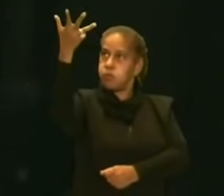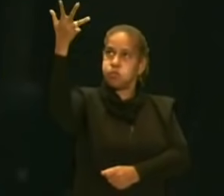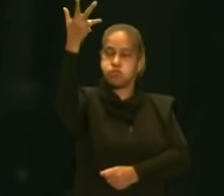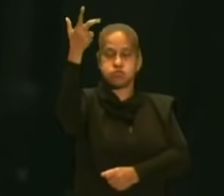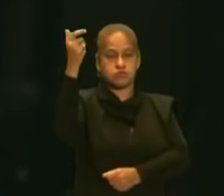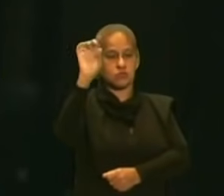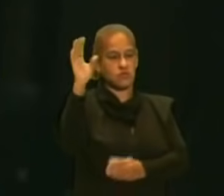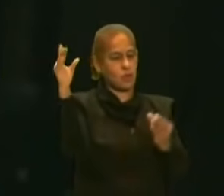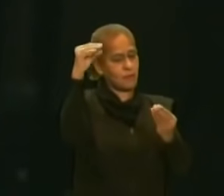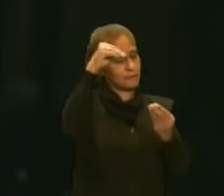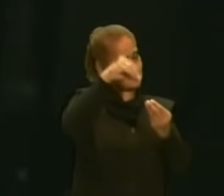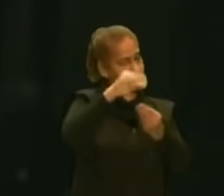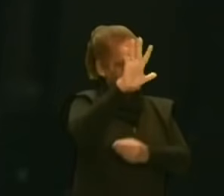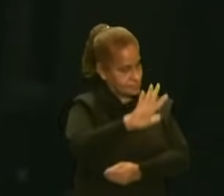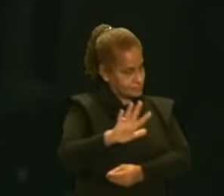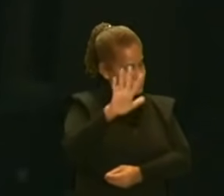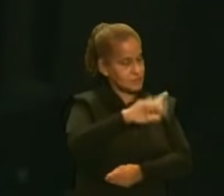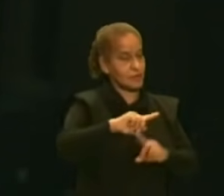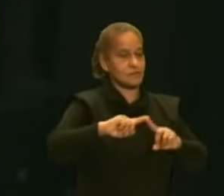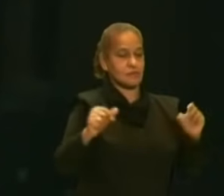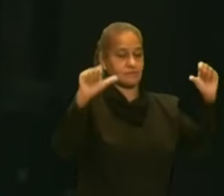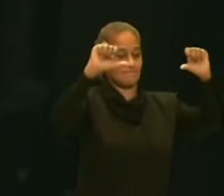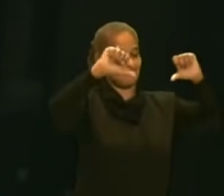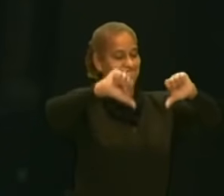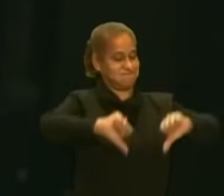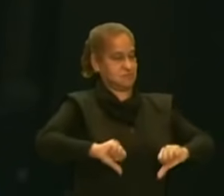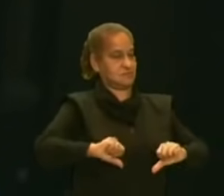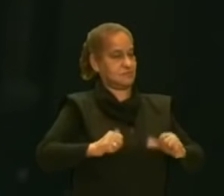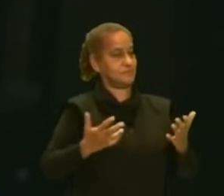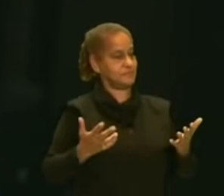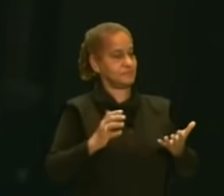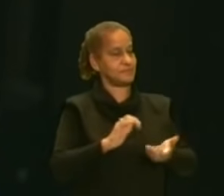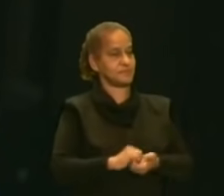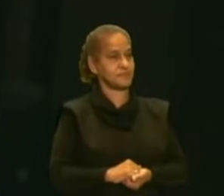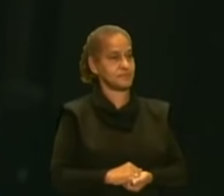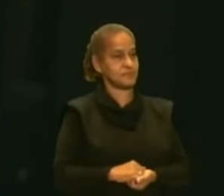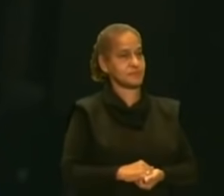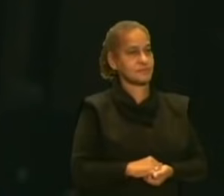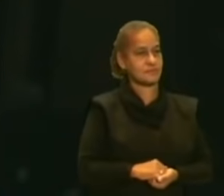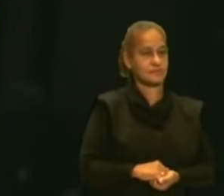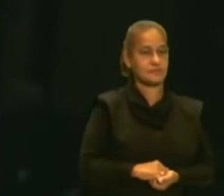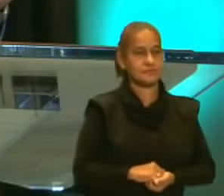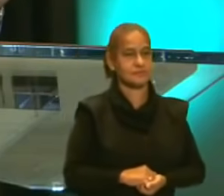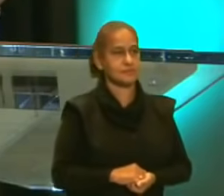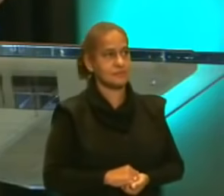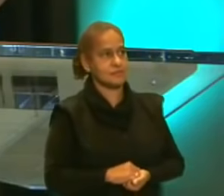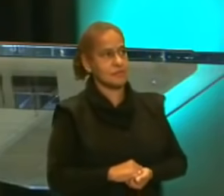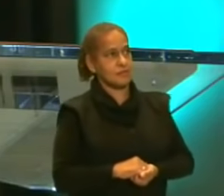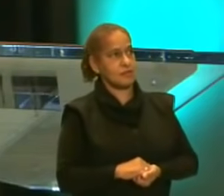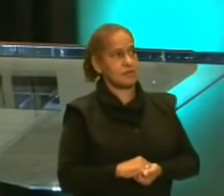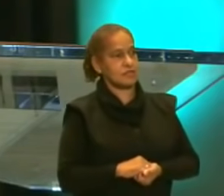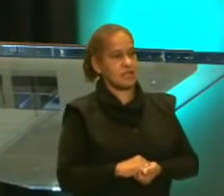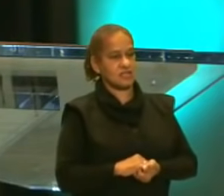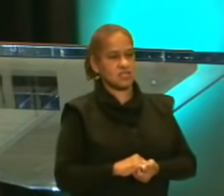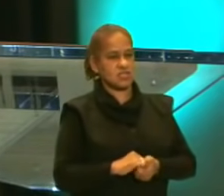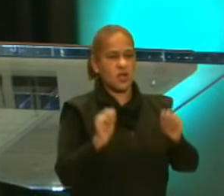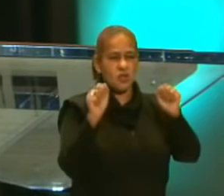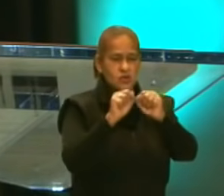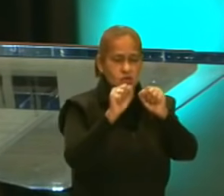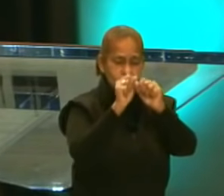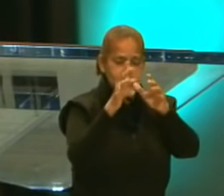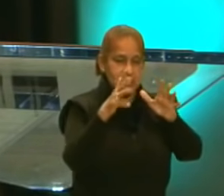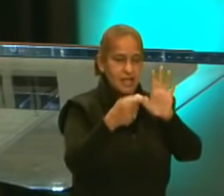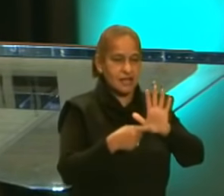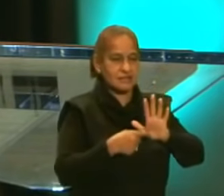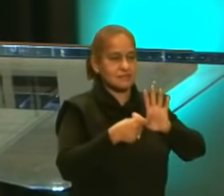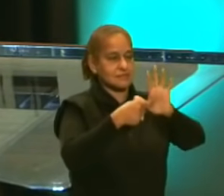panorama geral. Mas sabe o que é pior? É que apesar de todos os sinais de Deus, inclusive o